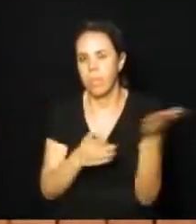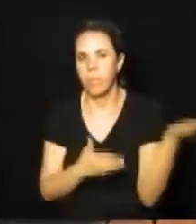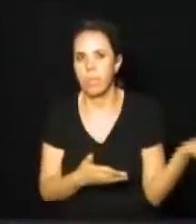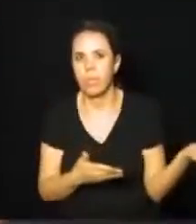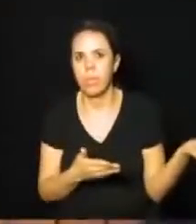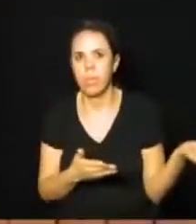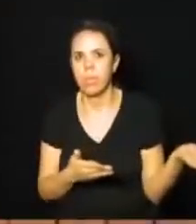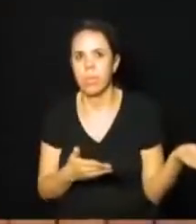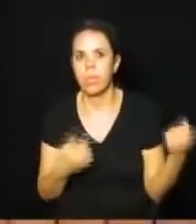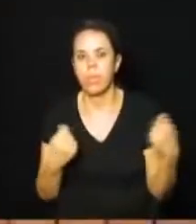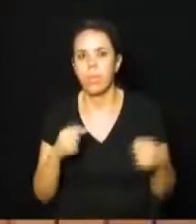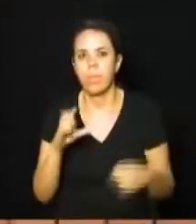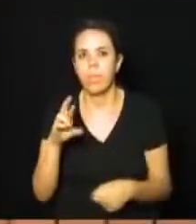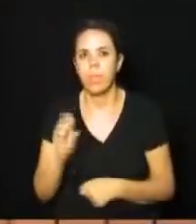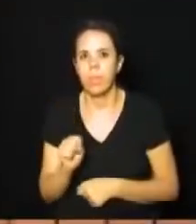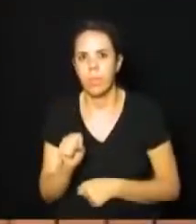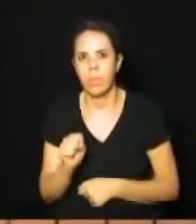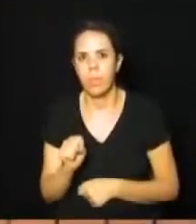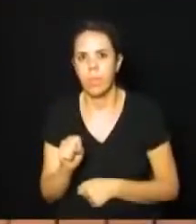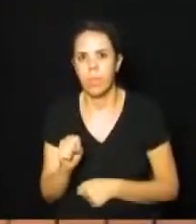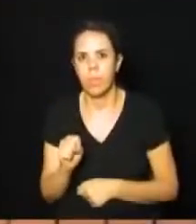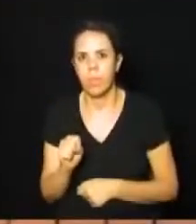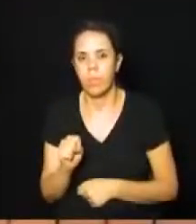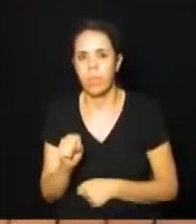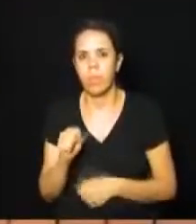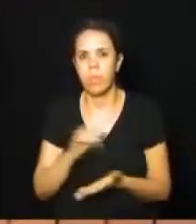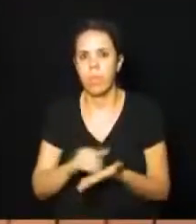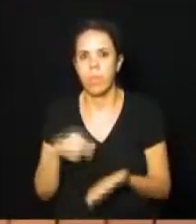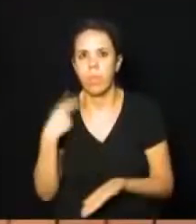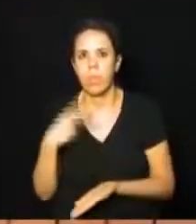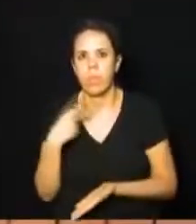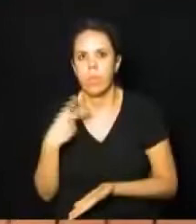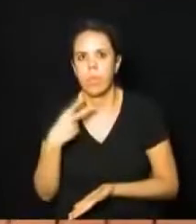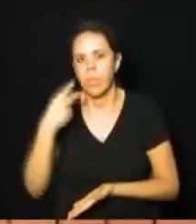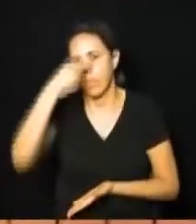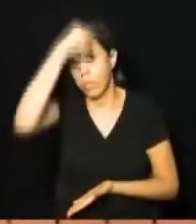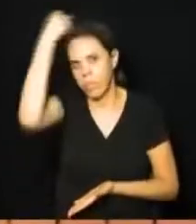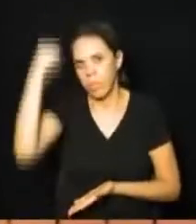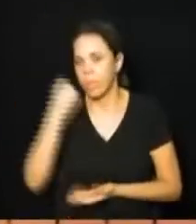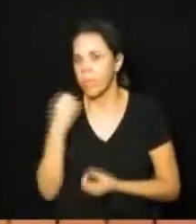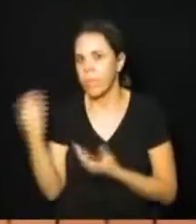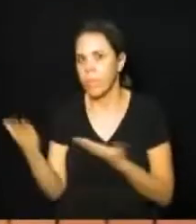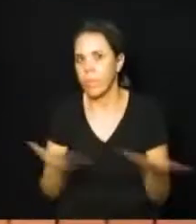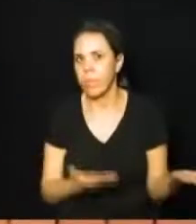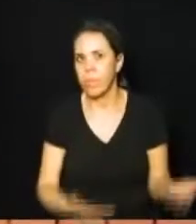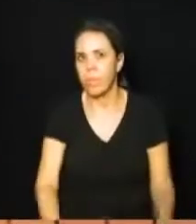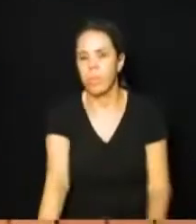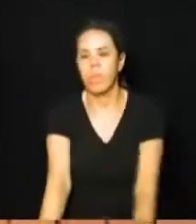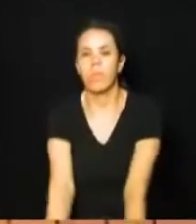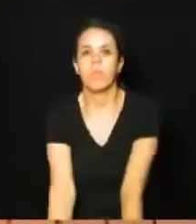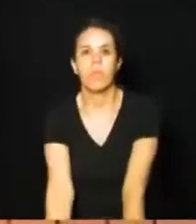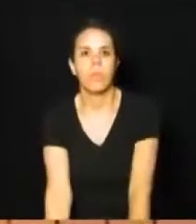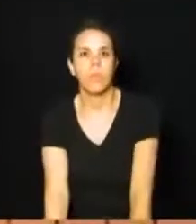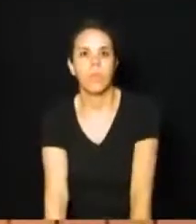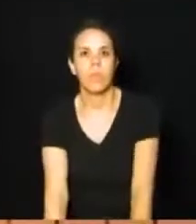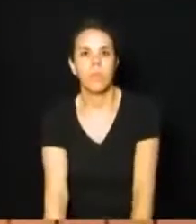Congeapa, e a Cris Oliveira, assessora do vereador Paulo Gaspar. Sejam muito bem-vindos.